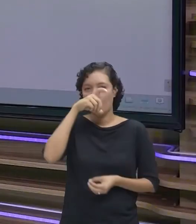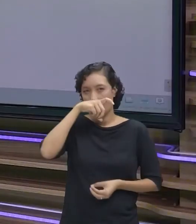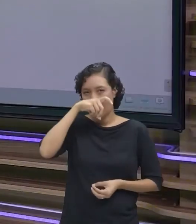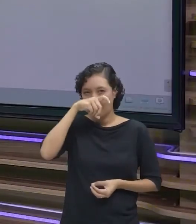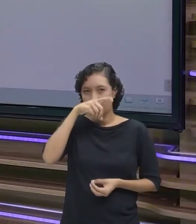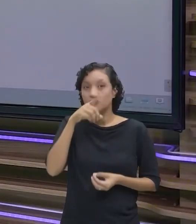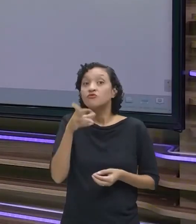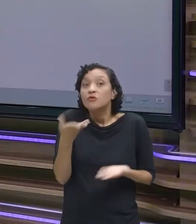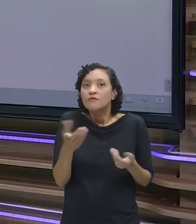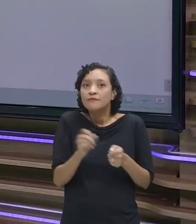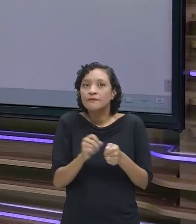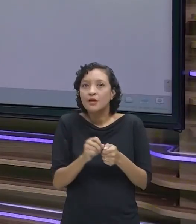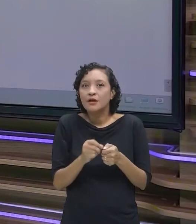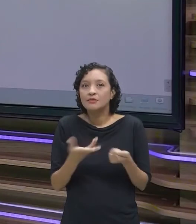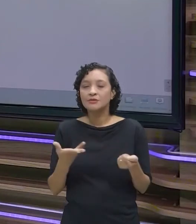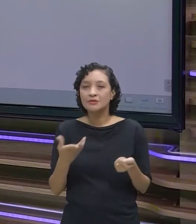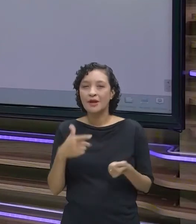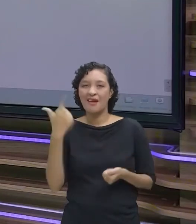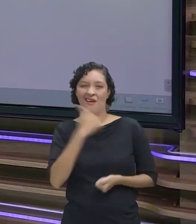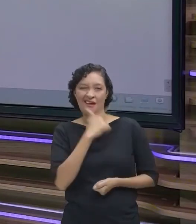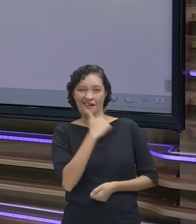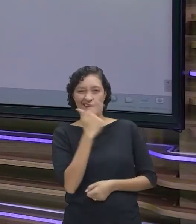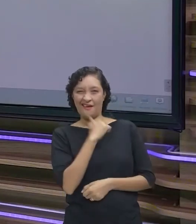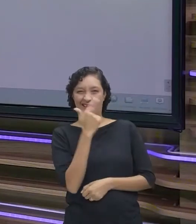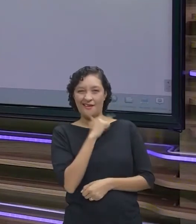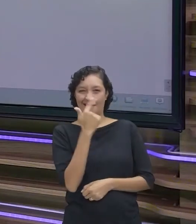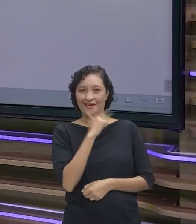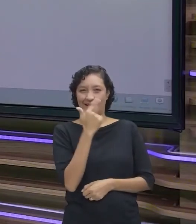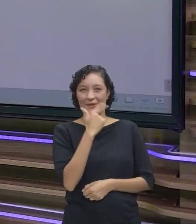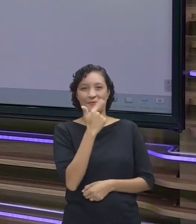é que a bruxa dá risada? Façam aí a risada da bruxa.